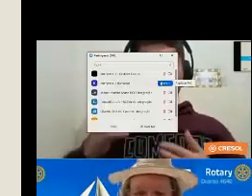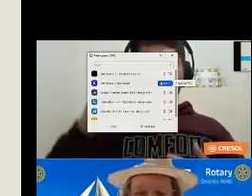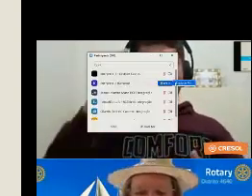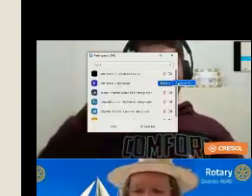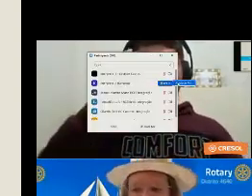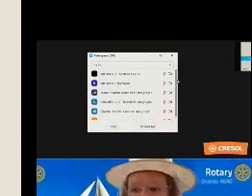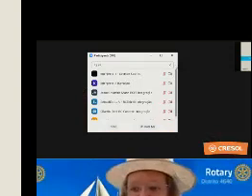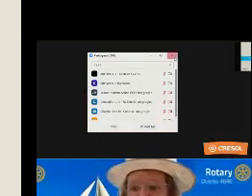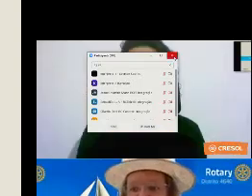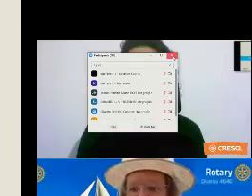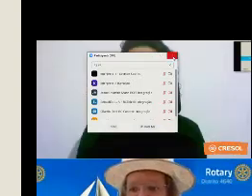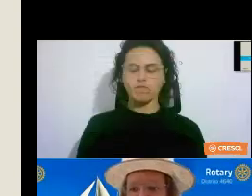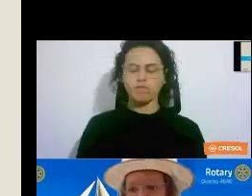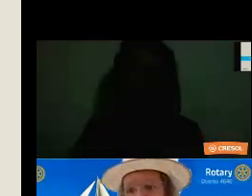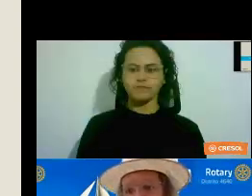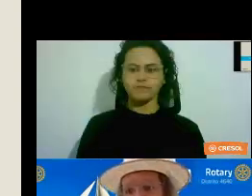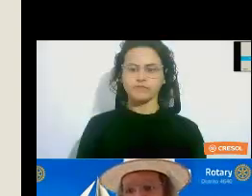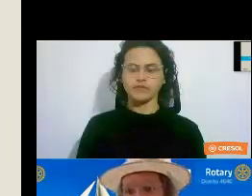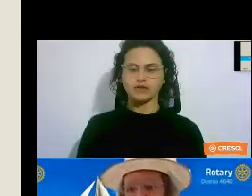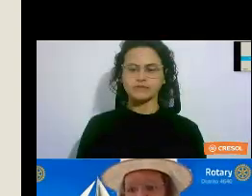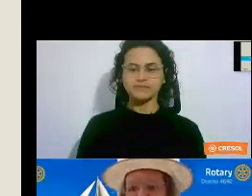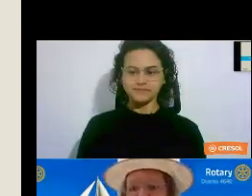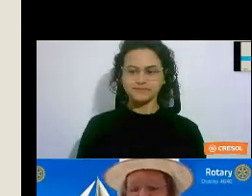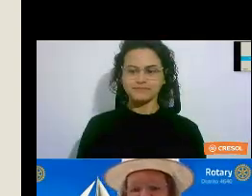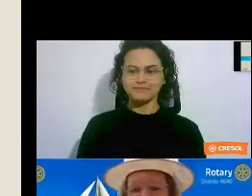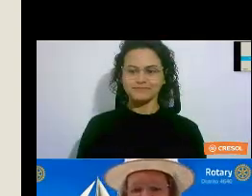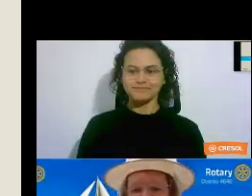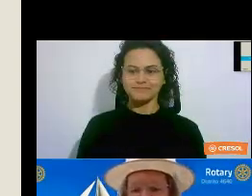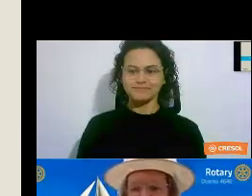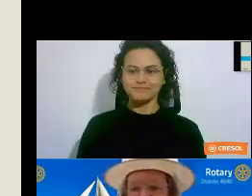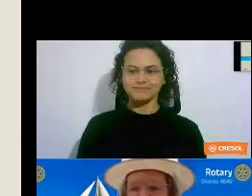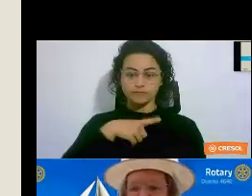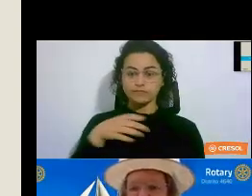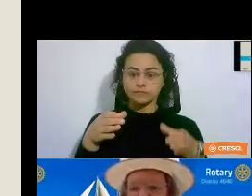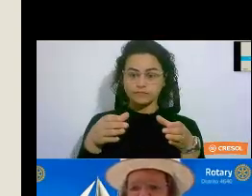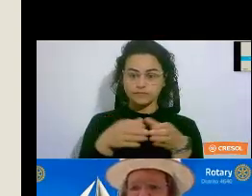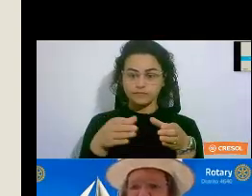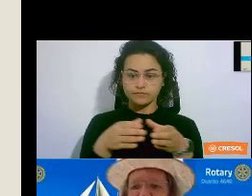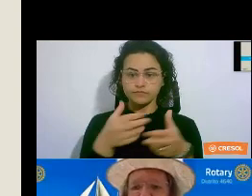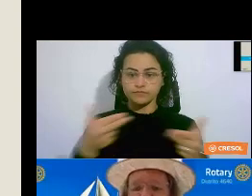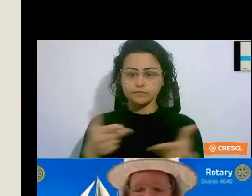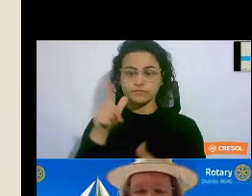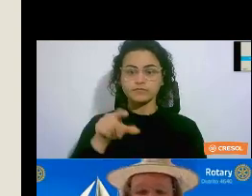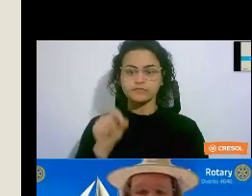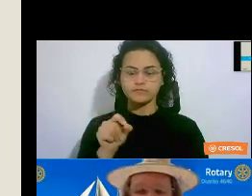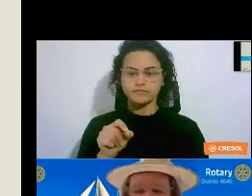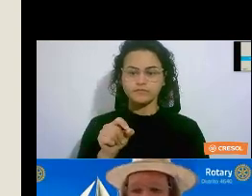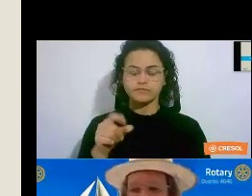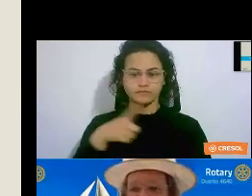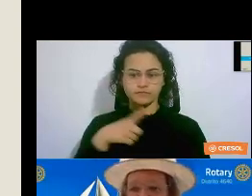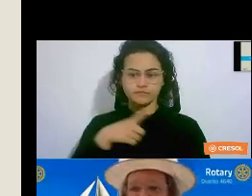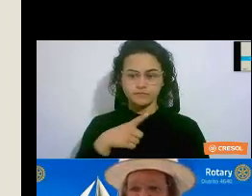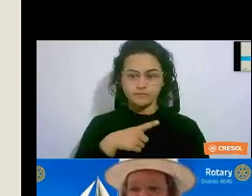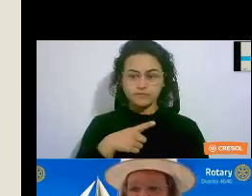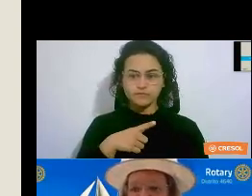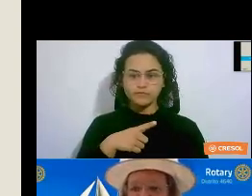fórmulas para você conseguir fazer isso mais fácil, e muitos clubes também não conhecem isso e acabam perdendo essa oportunidade de ter esse reconhecimento